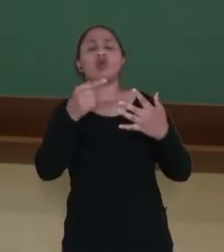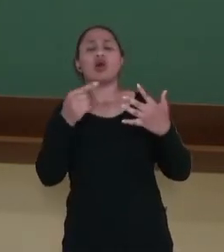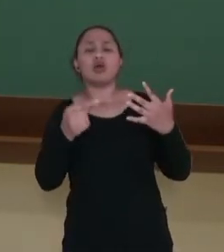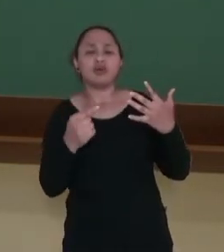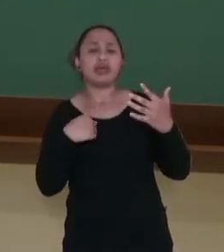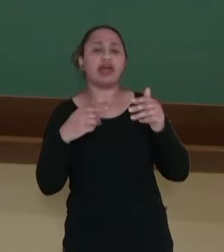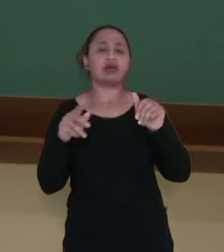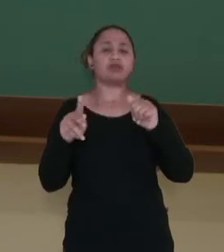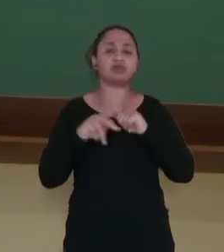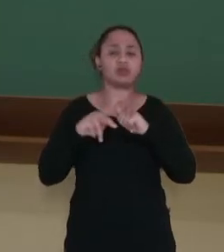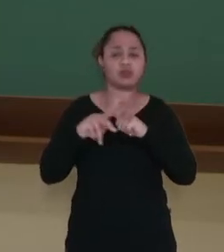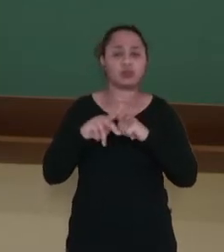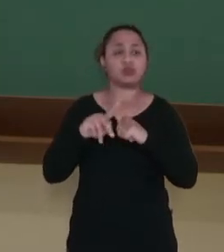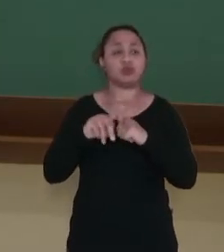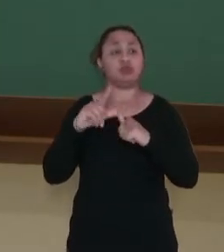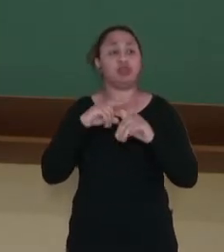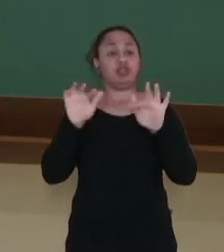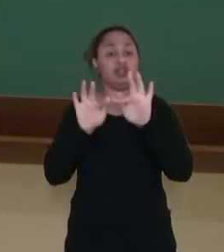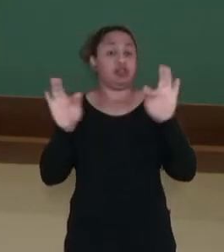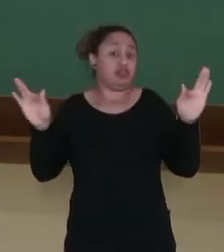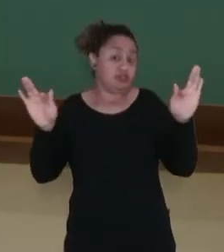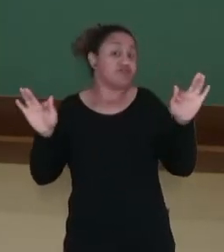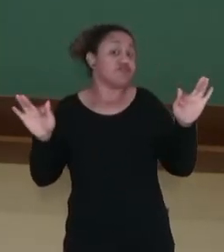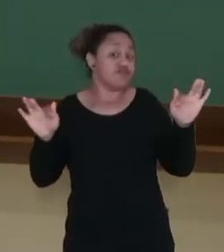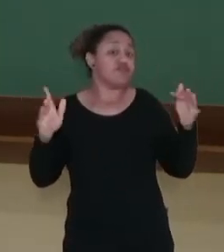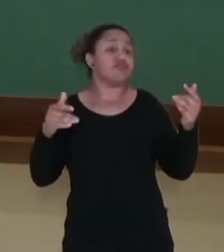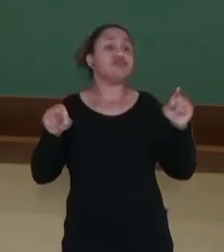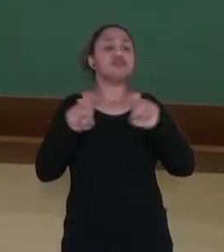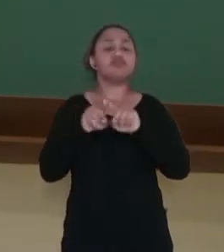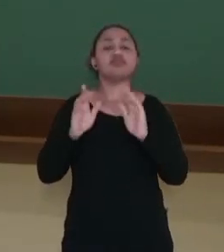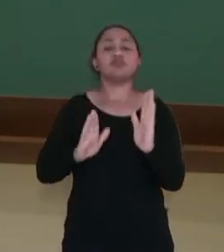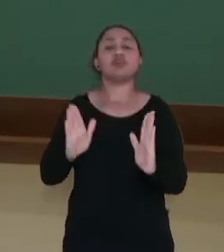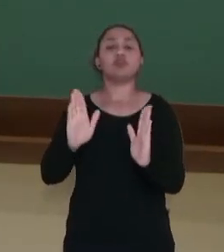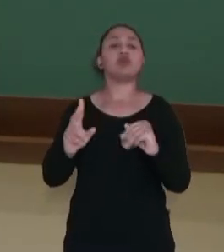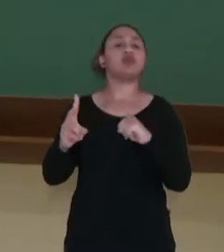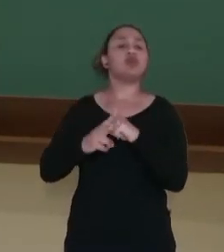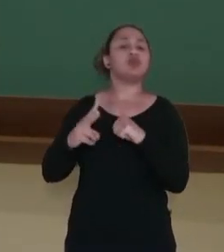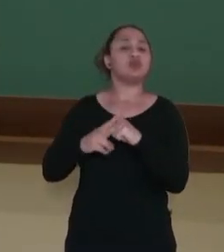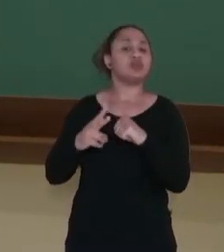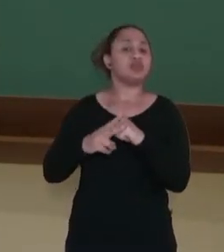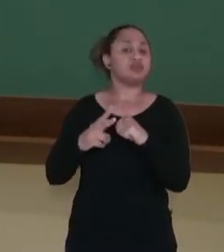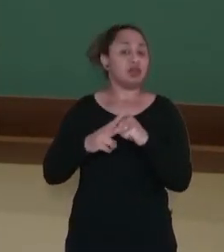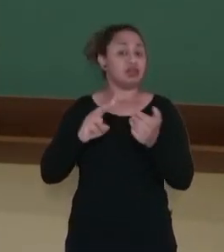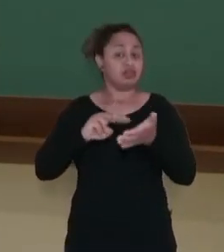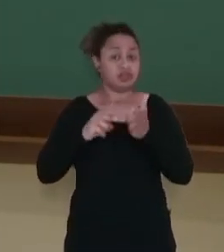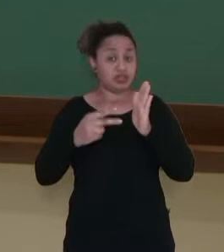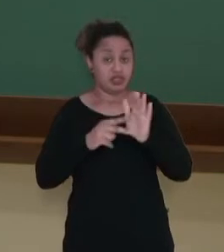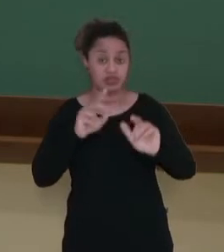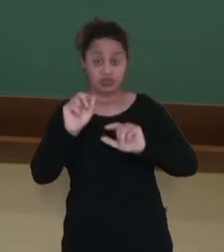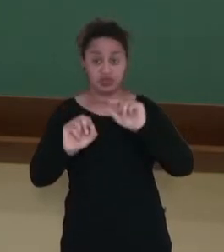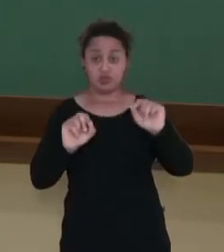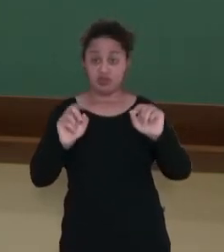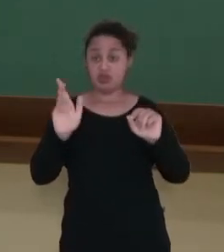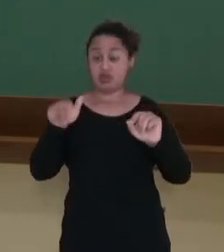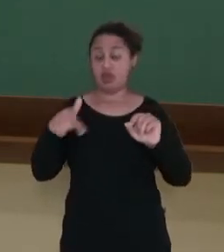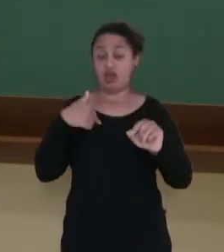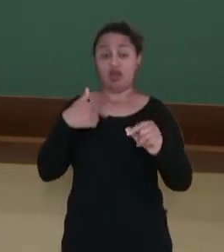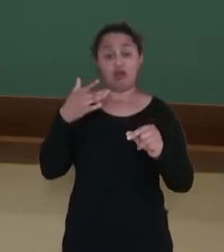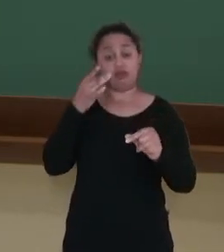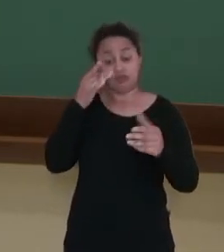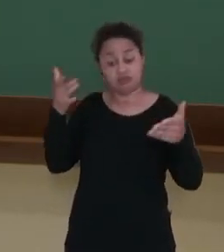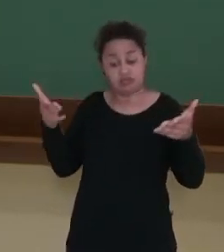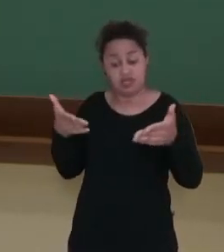aqui subentendido nesta frase. E tempo verbal? Quando eu falo de tempo, relembrando também, estou falando de